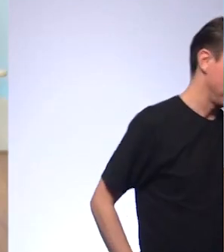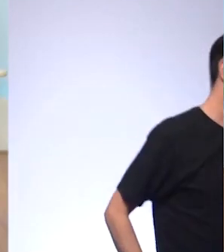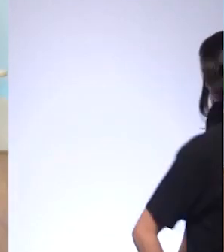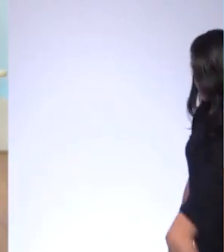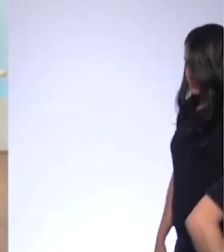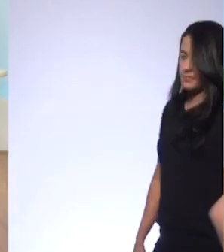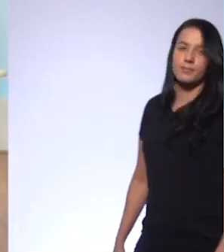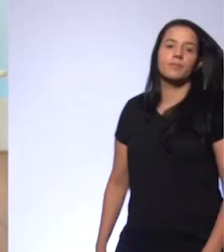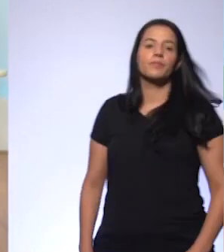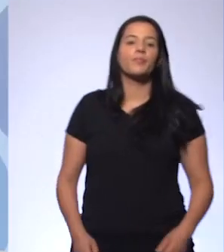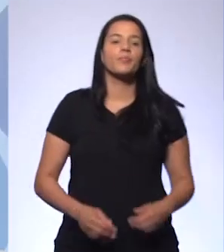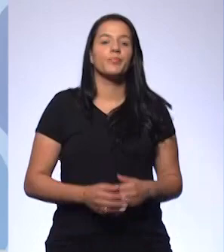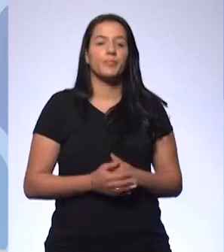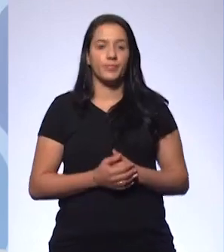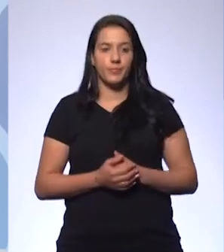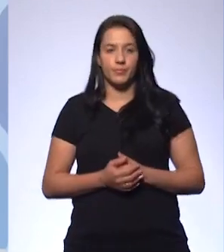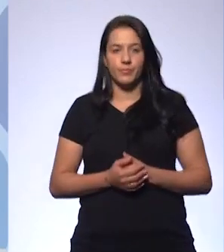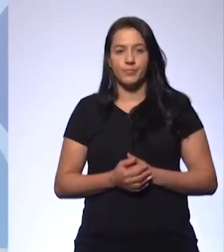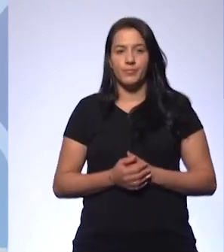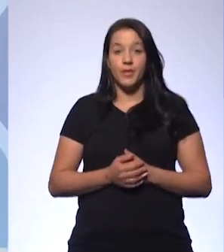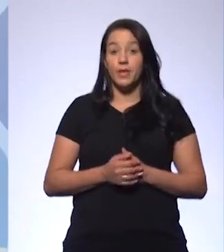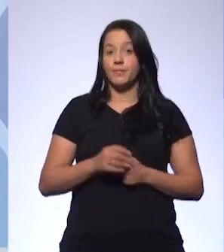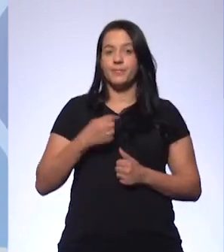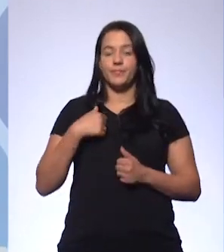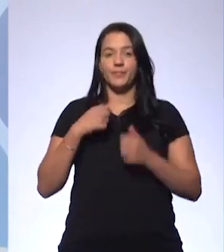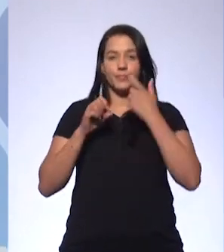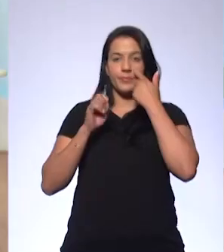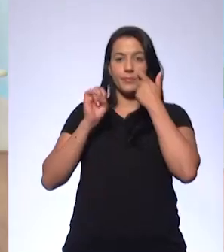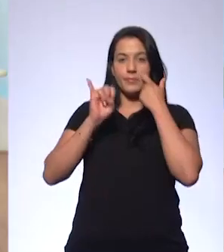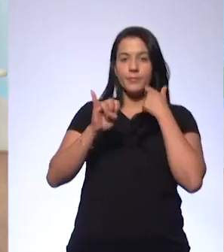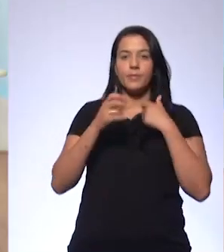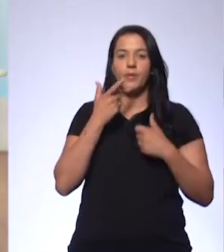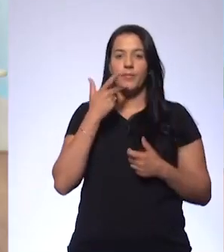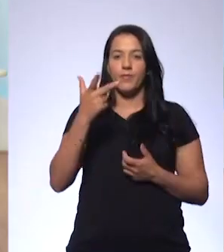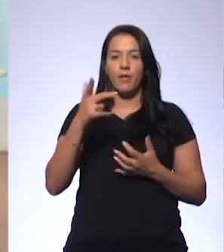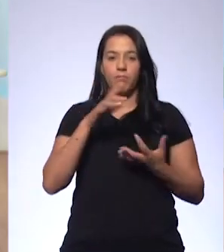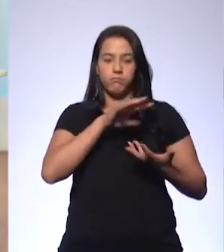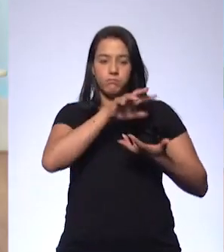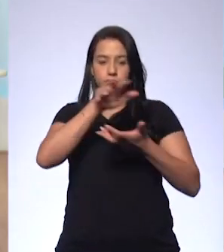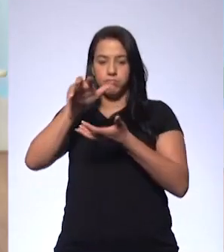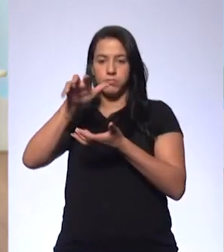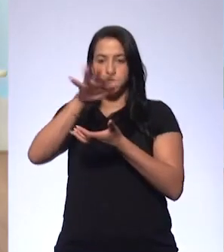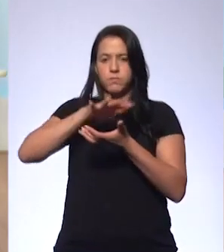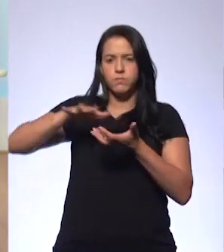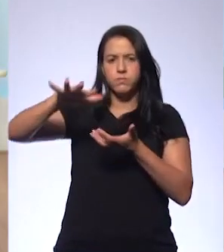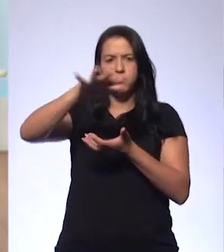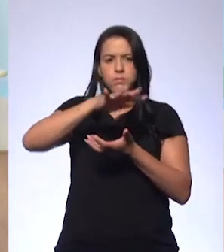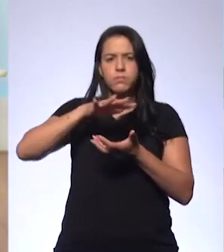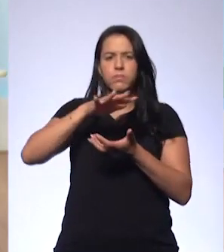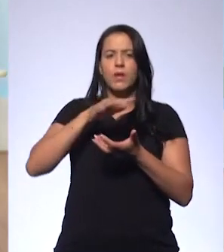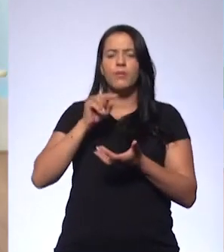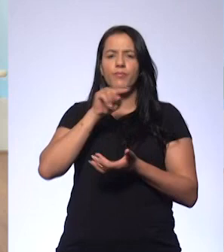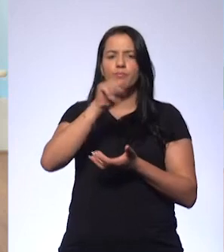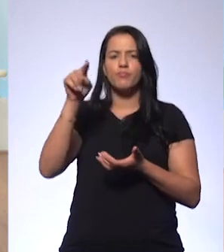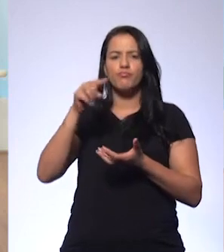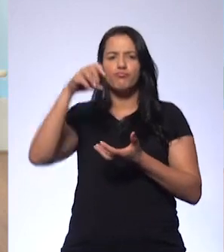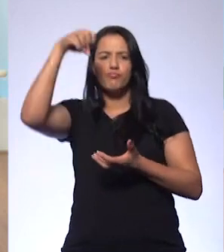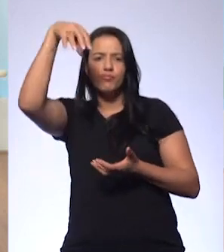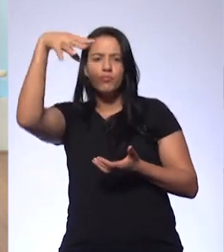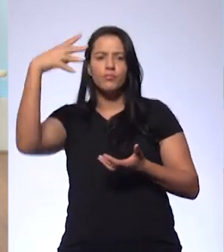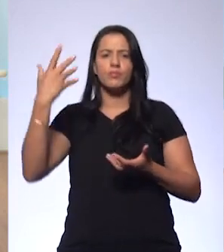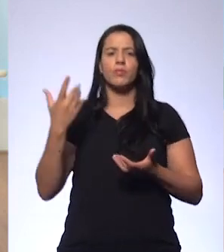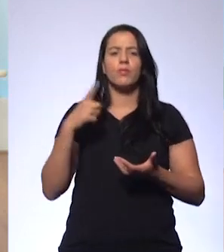acha? Se eu falar ecossistema para você, ó, um lugar onde tem iluminação, tem seres vivos, tem Isso.